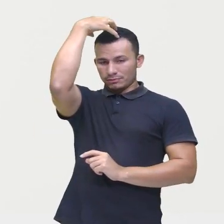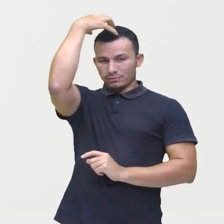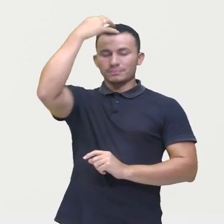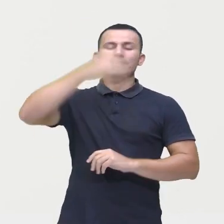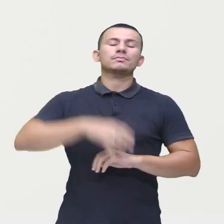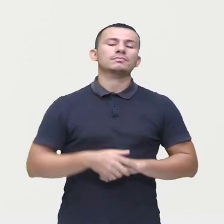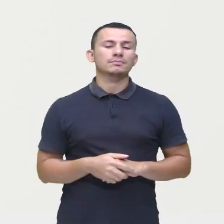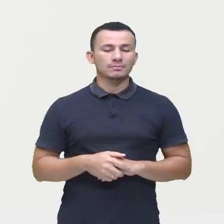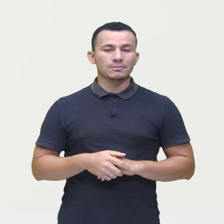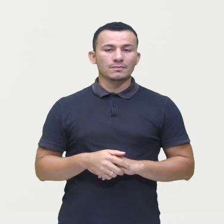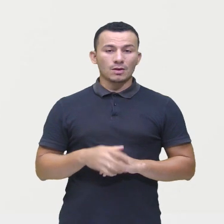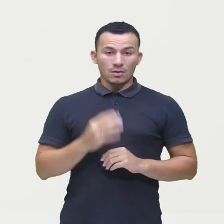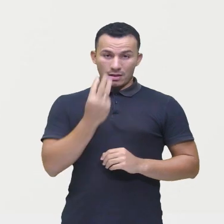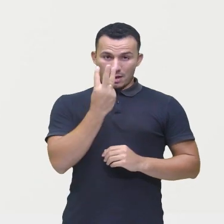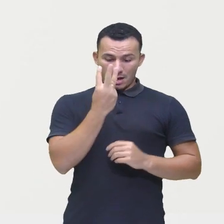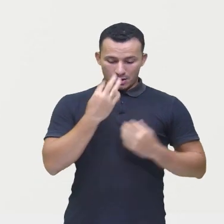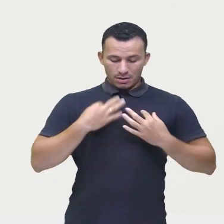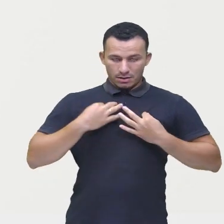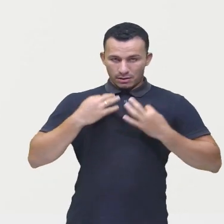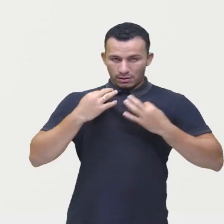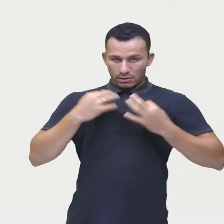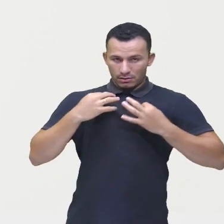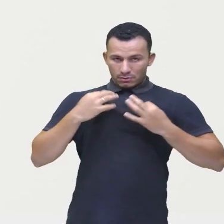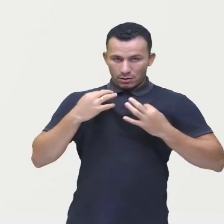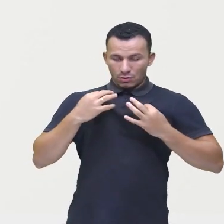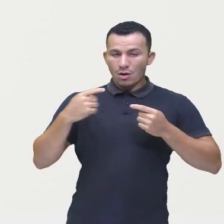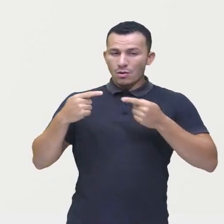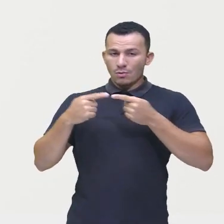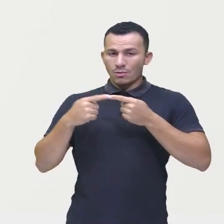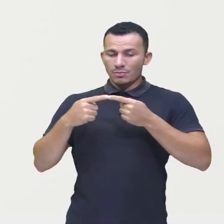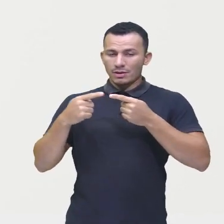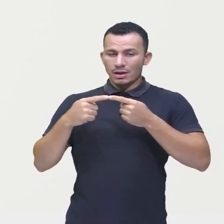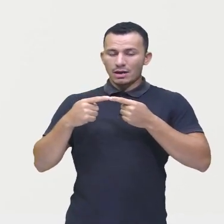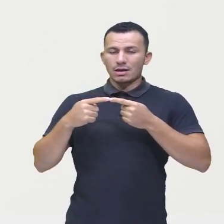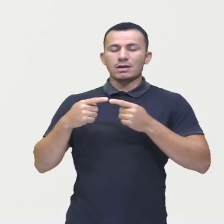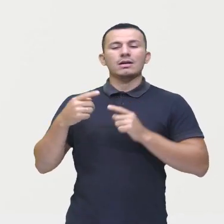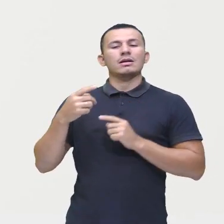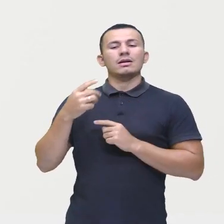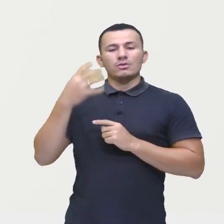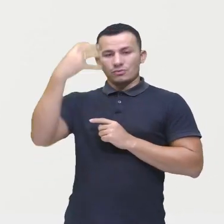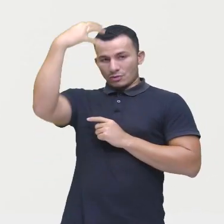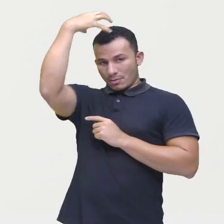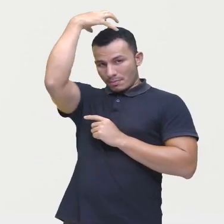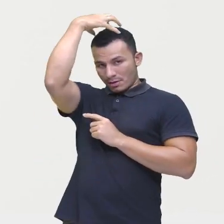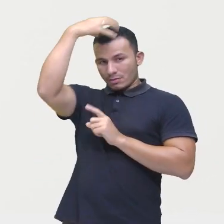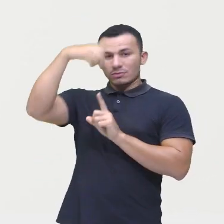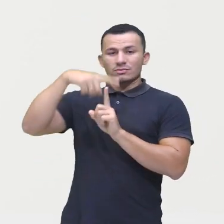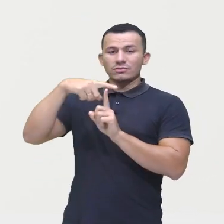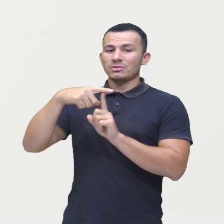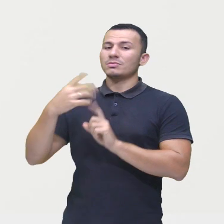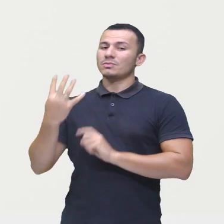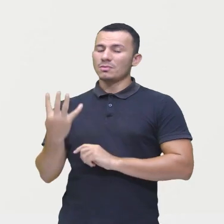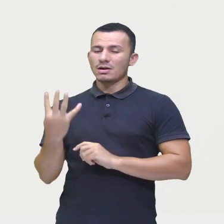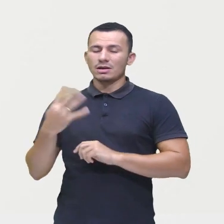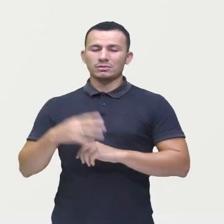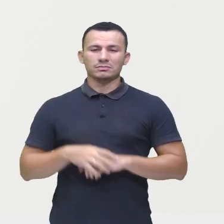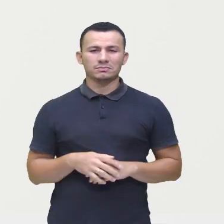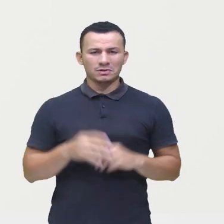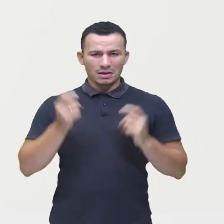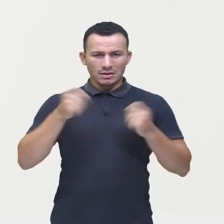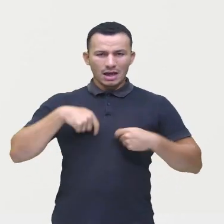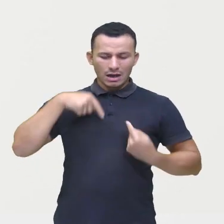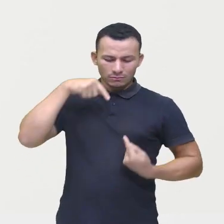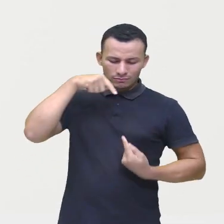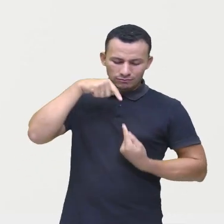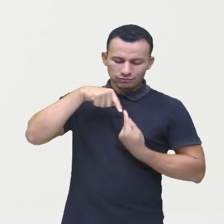eu tenho que combinar 3 blusas com 4 tipos de chapéus. Quantas combinações dão aí, professor? Bom,